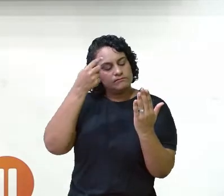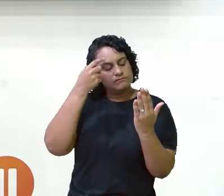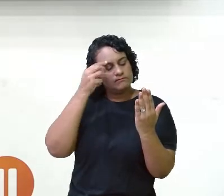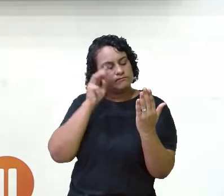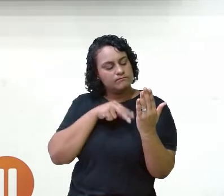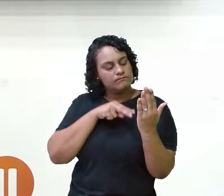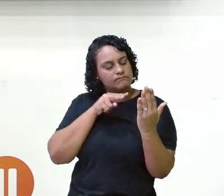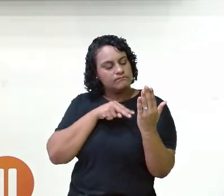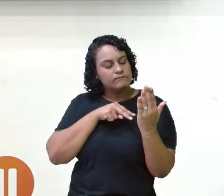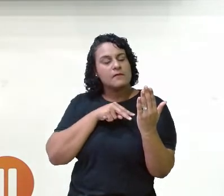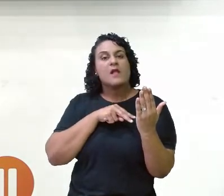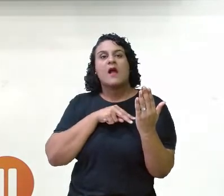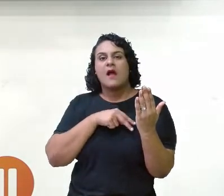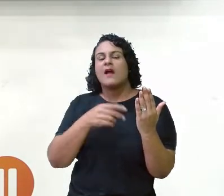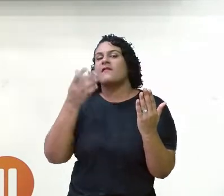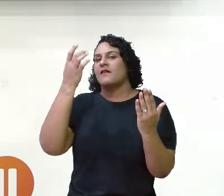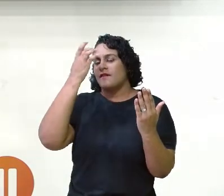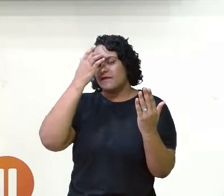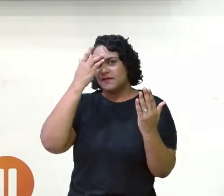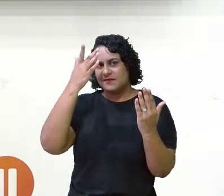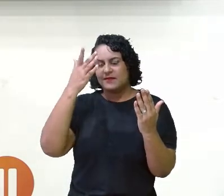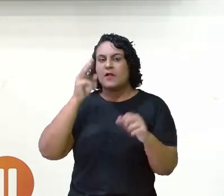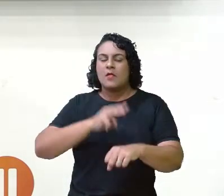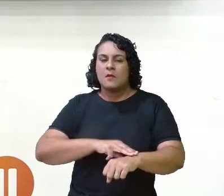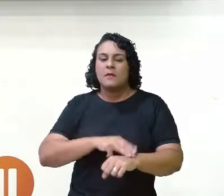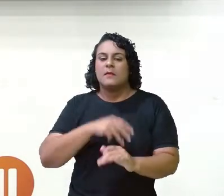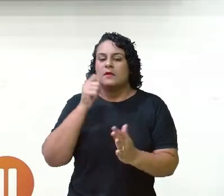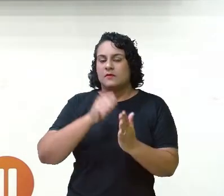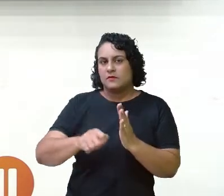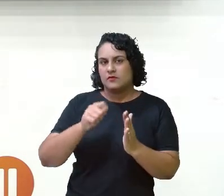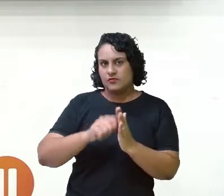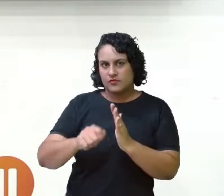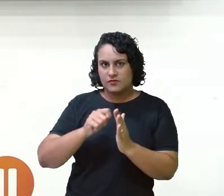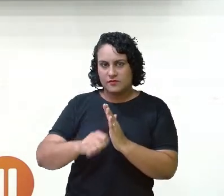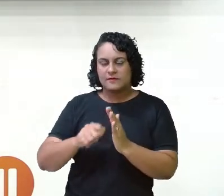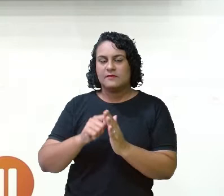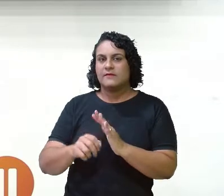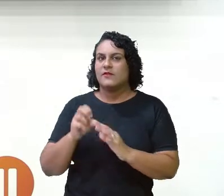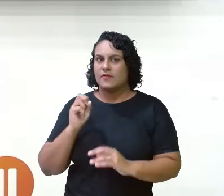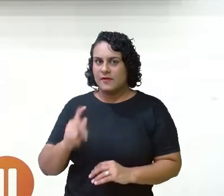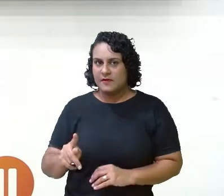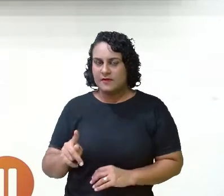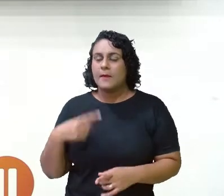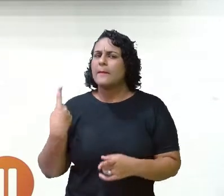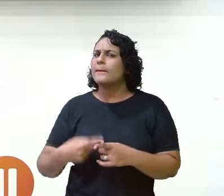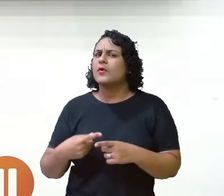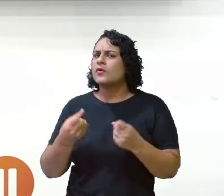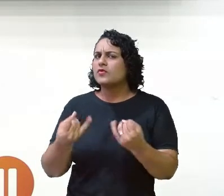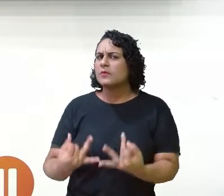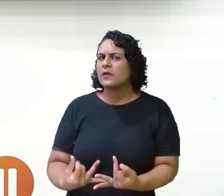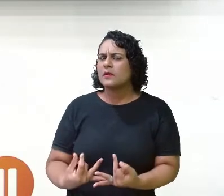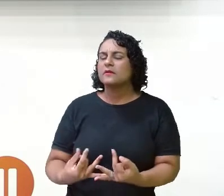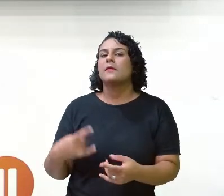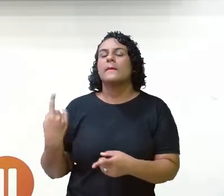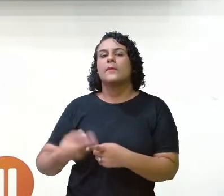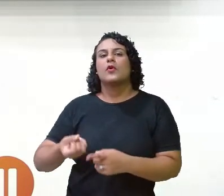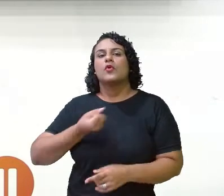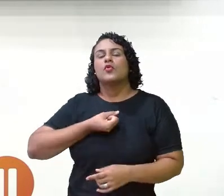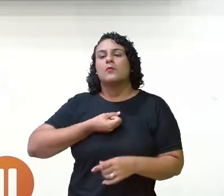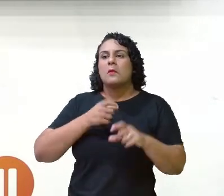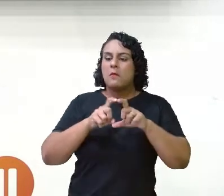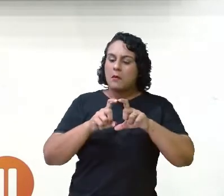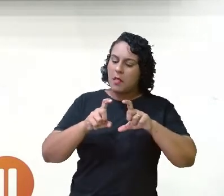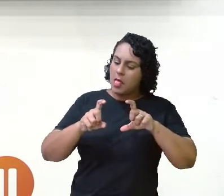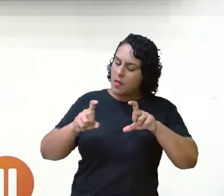vai facilitar quando você precisar escrever por extenso. Tranquilo? Por que eu estou dizendo isso? Números